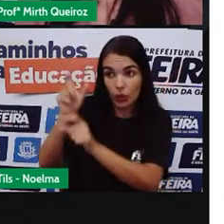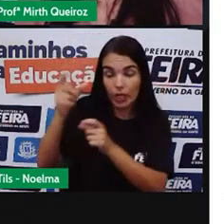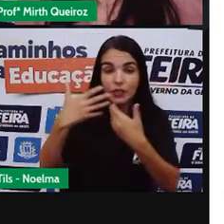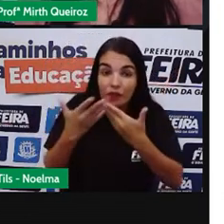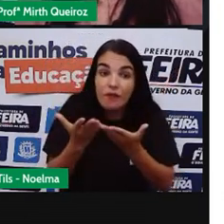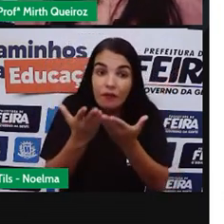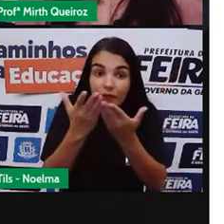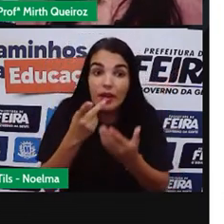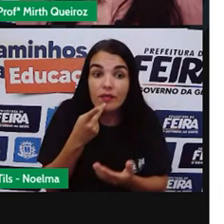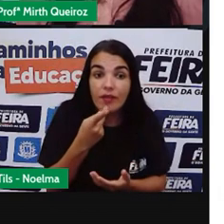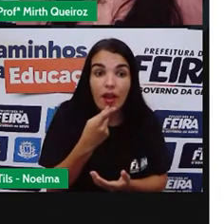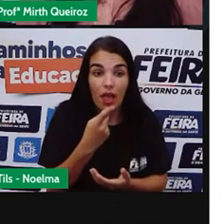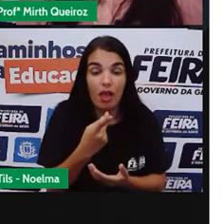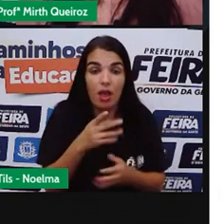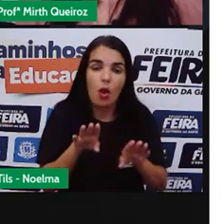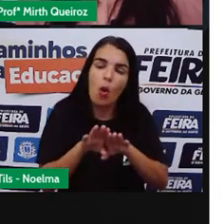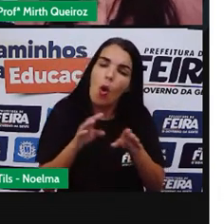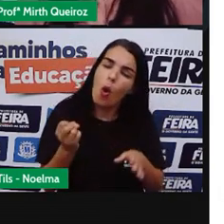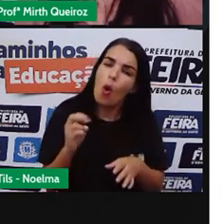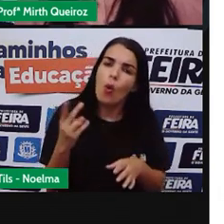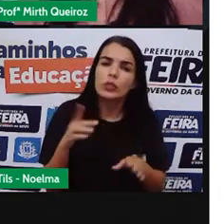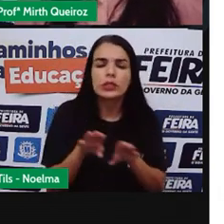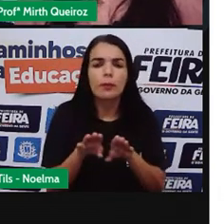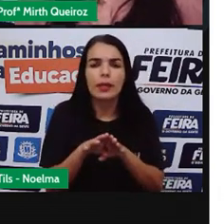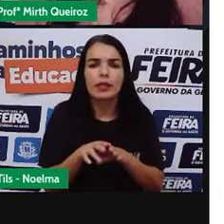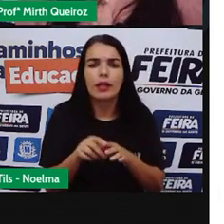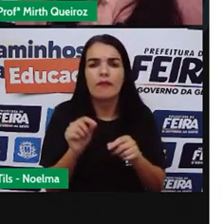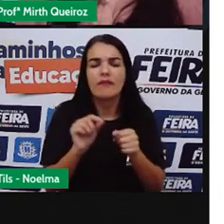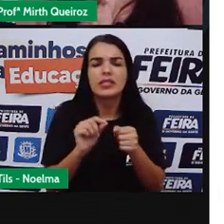uma listagem. Como, por exemplo, ele respondeu,